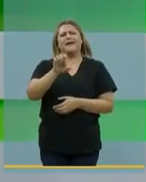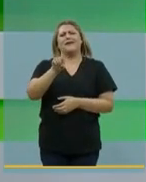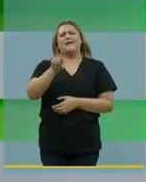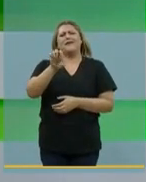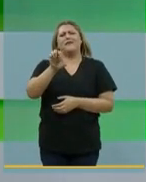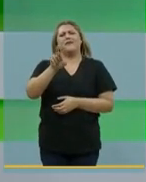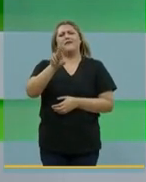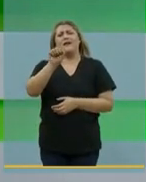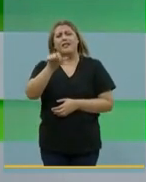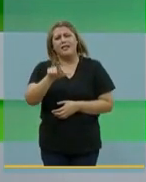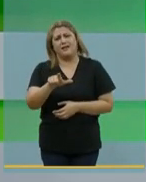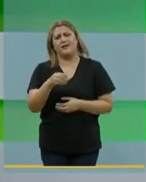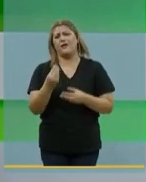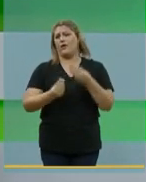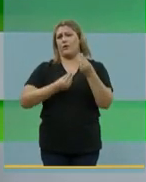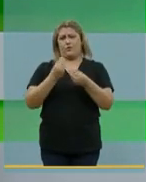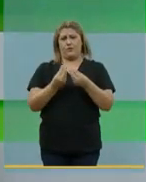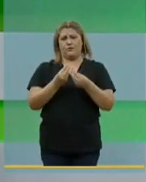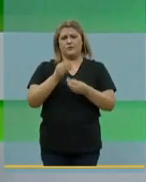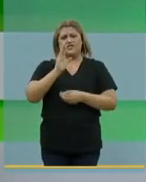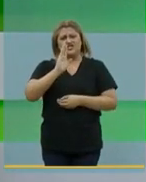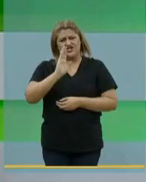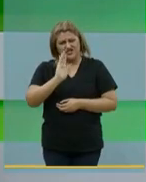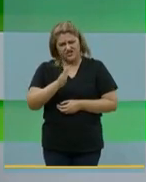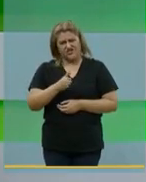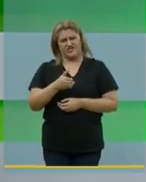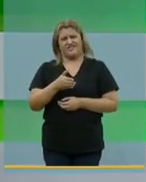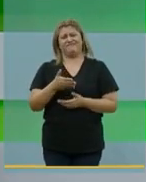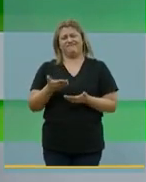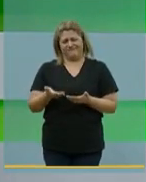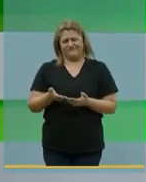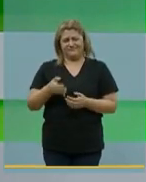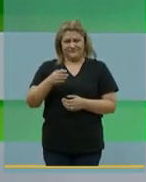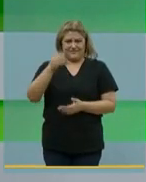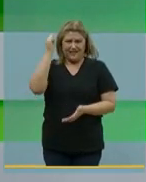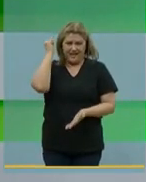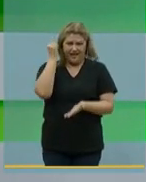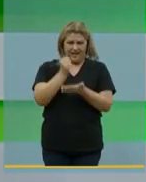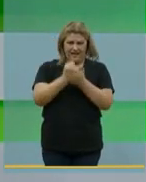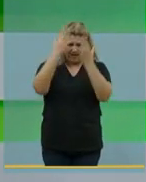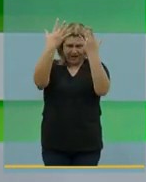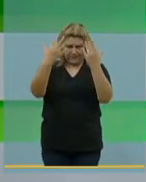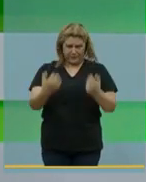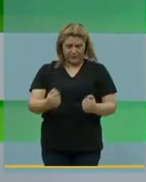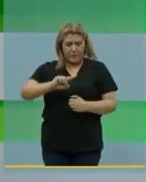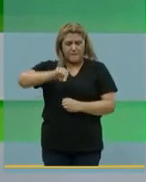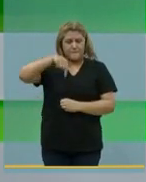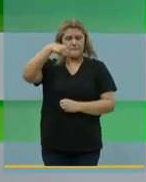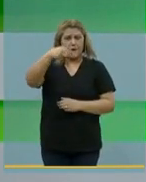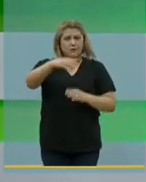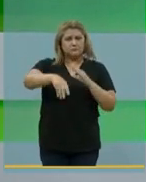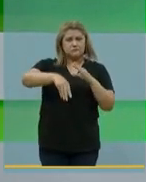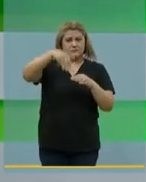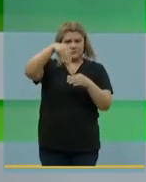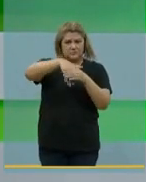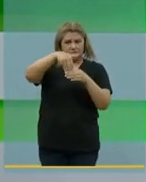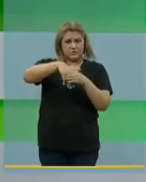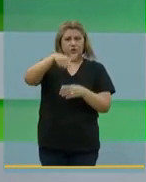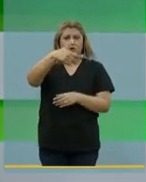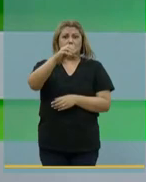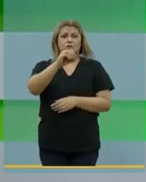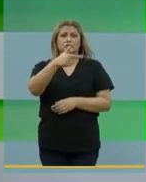para a próxima eleição municipal de 2012 20 a proibição da coligação